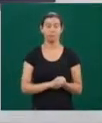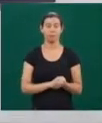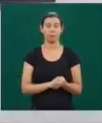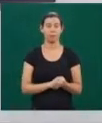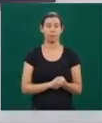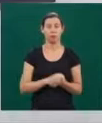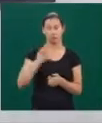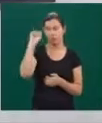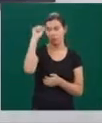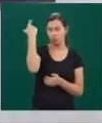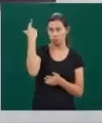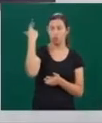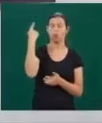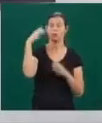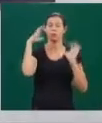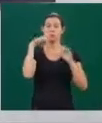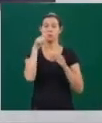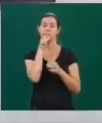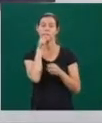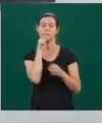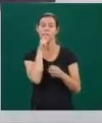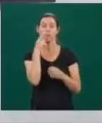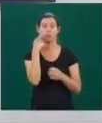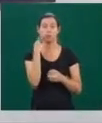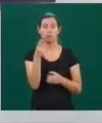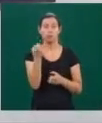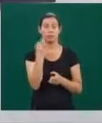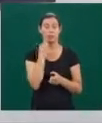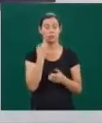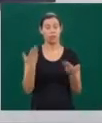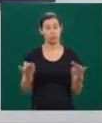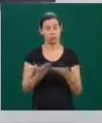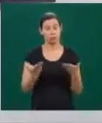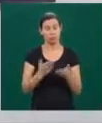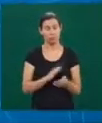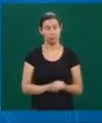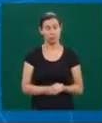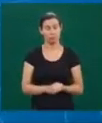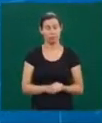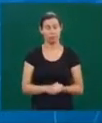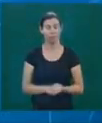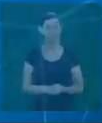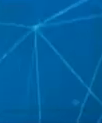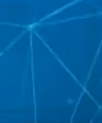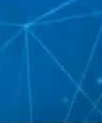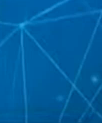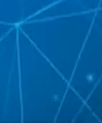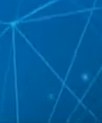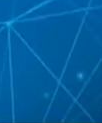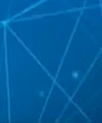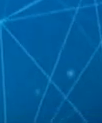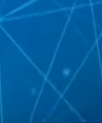chover em quase toda a região. Como será a sexta-feira, você vê agora no mapa.